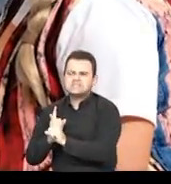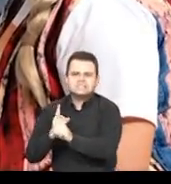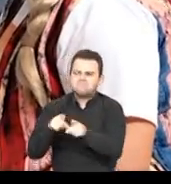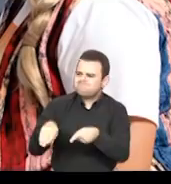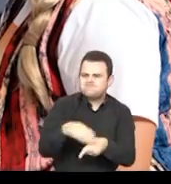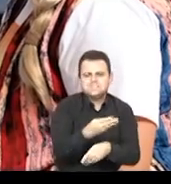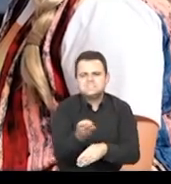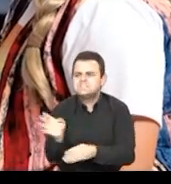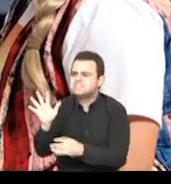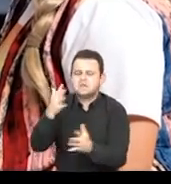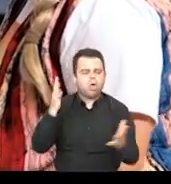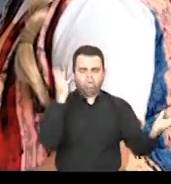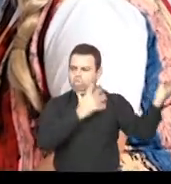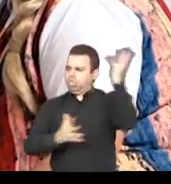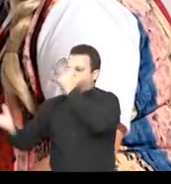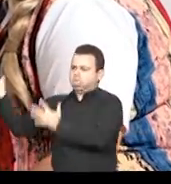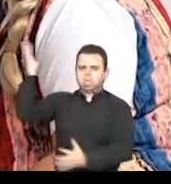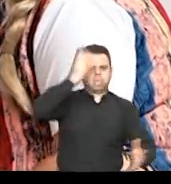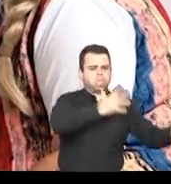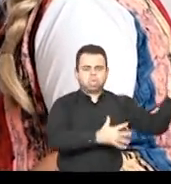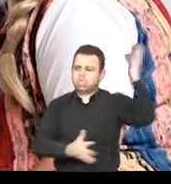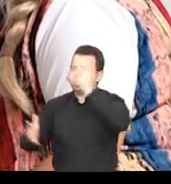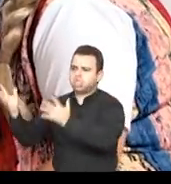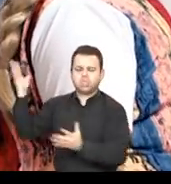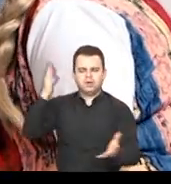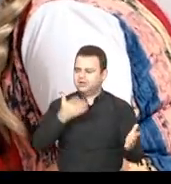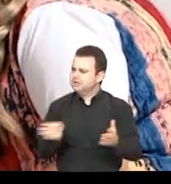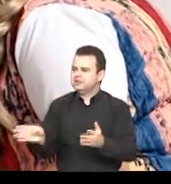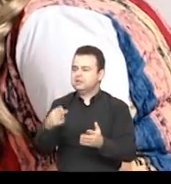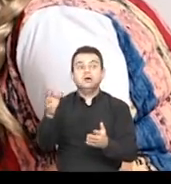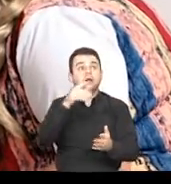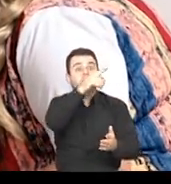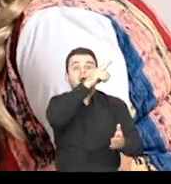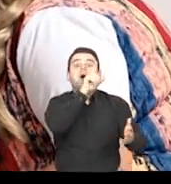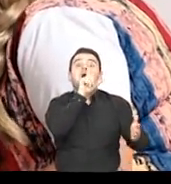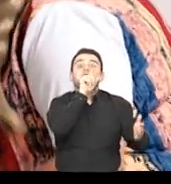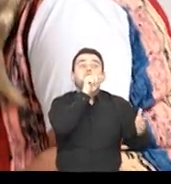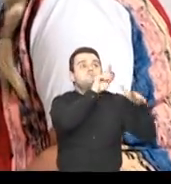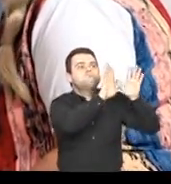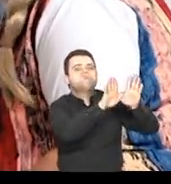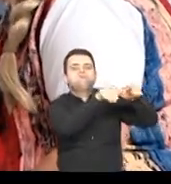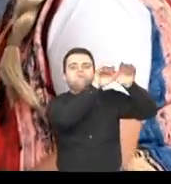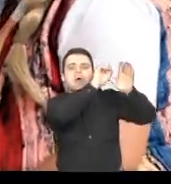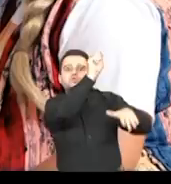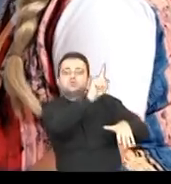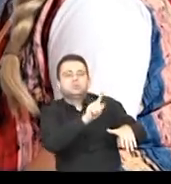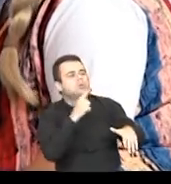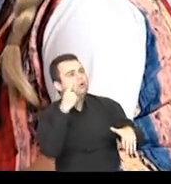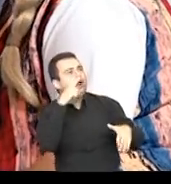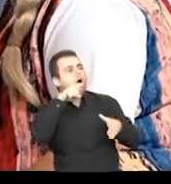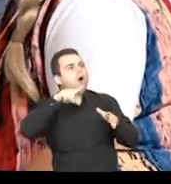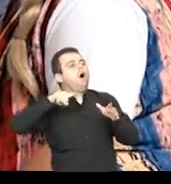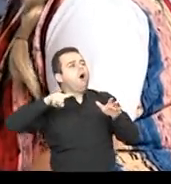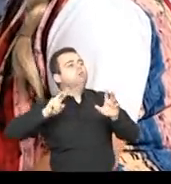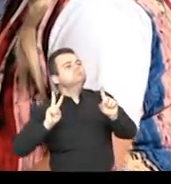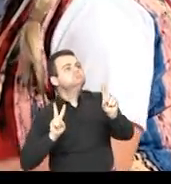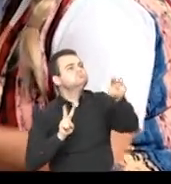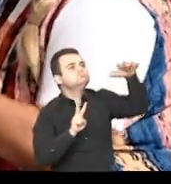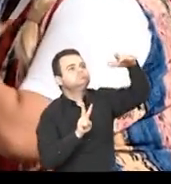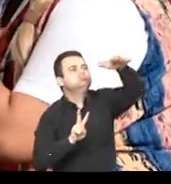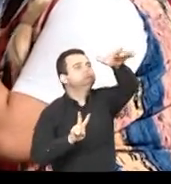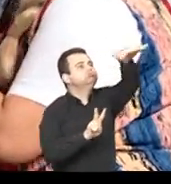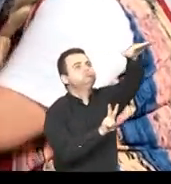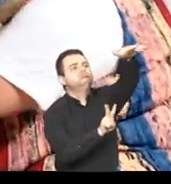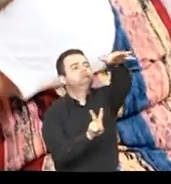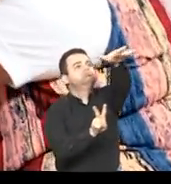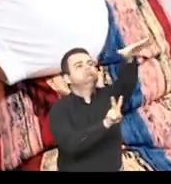não morreram, pois foram guiados de volta ao acampamento por um pássaro azul. Cumprindo a promessa que fez a seu santo